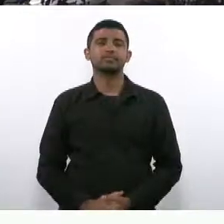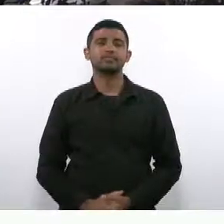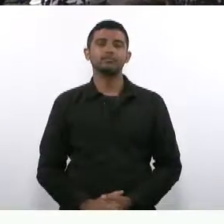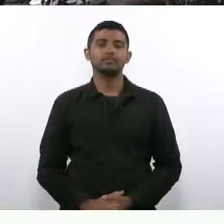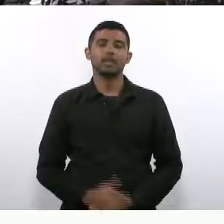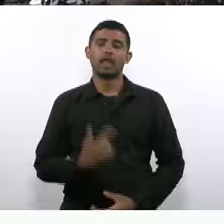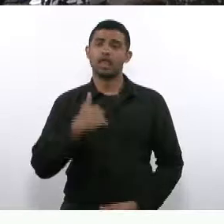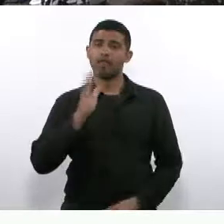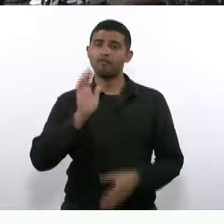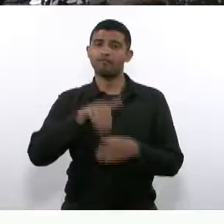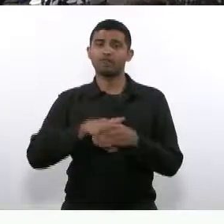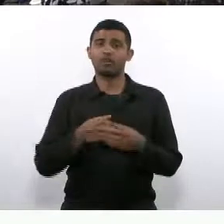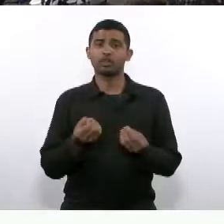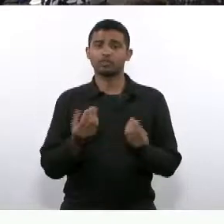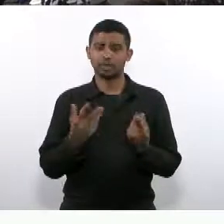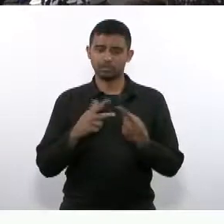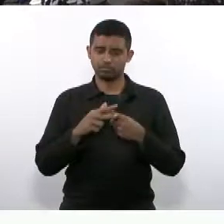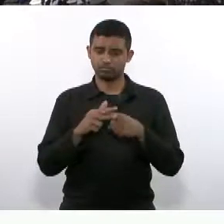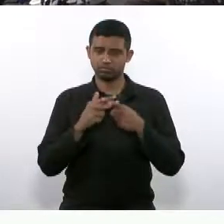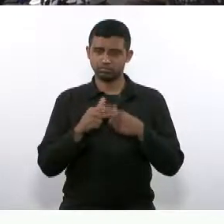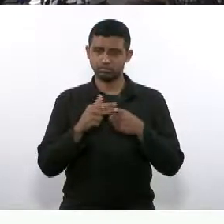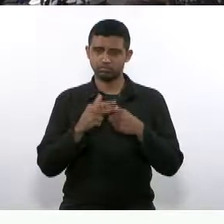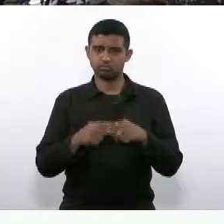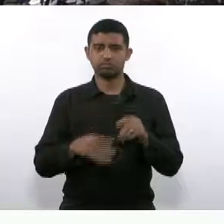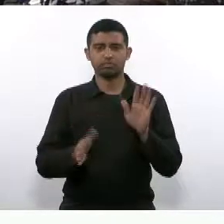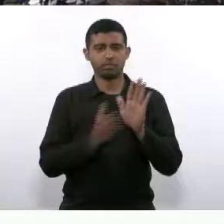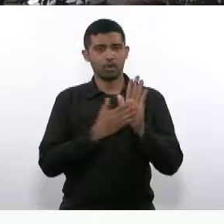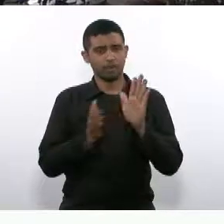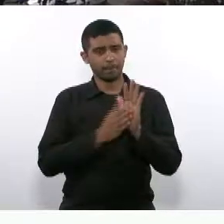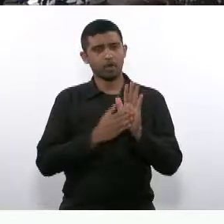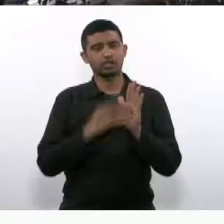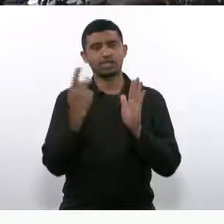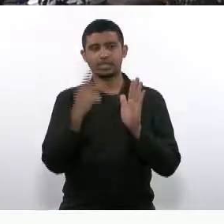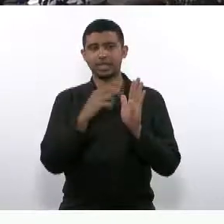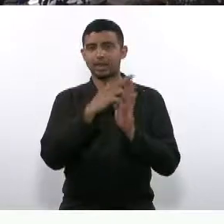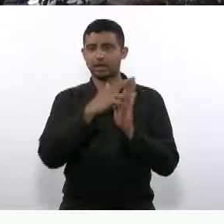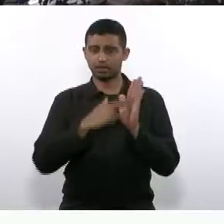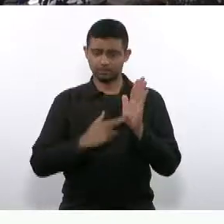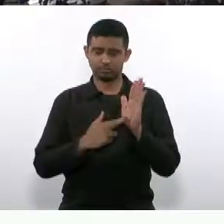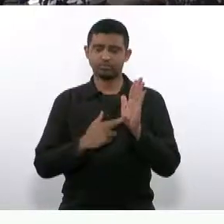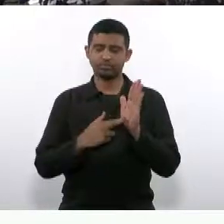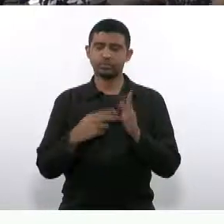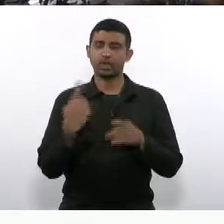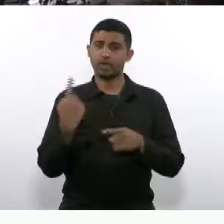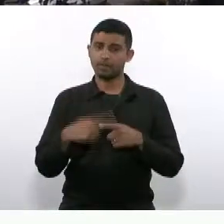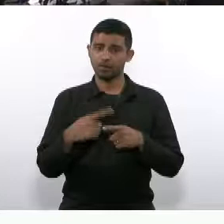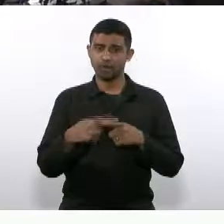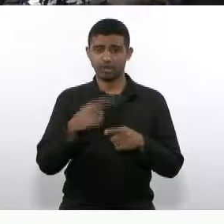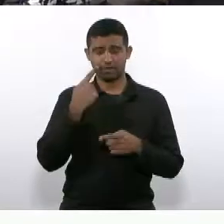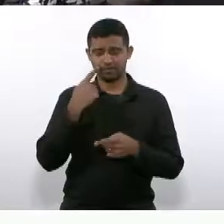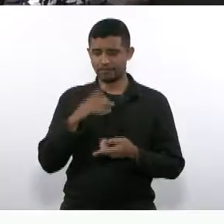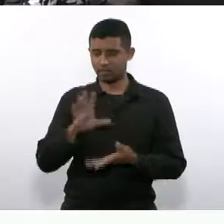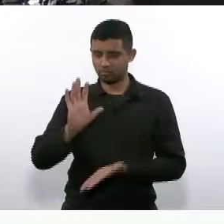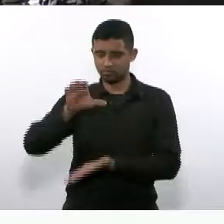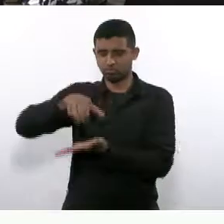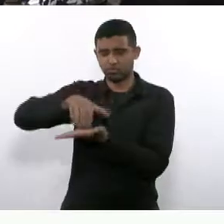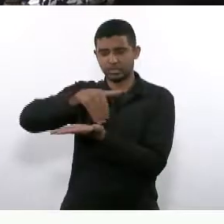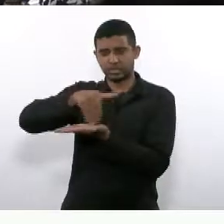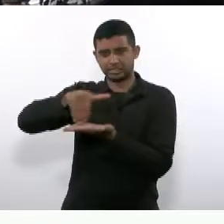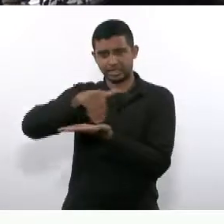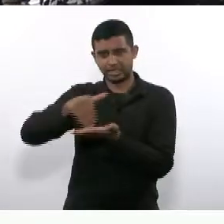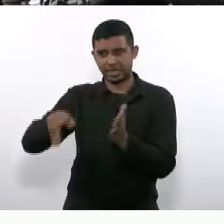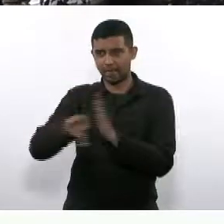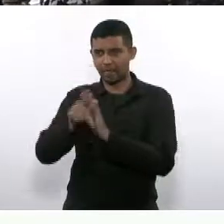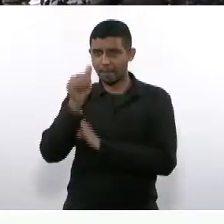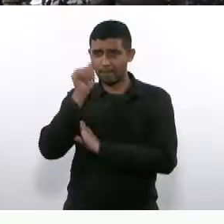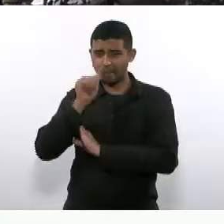Eu voto pela manutenção da proposta da relatora, porque uma secretaria de mulheres é algo